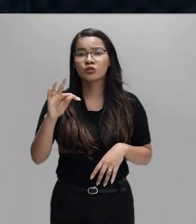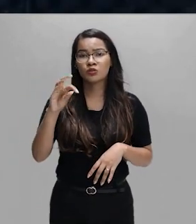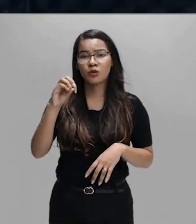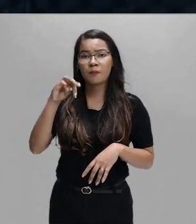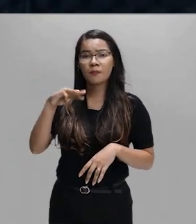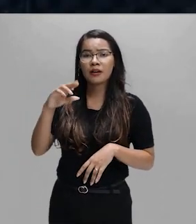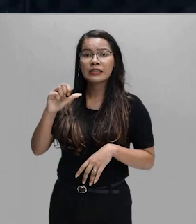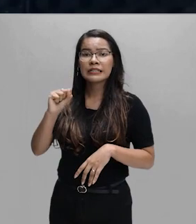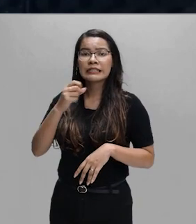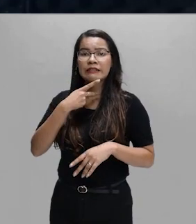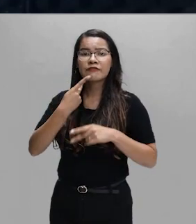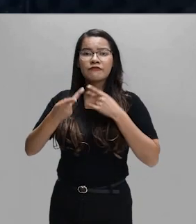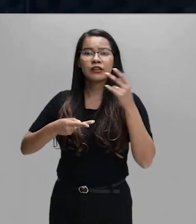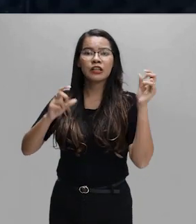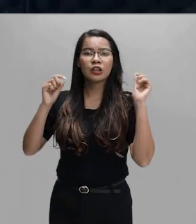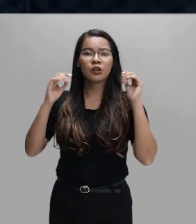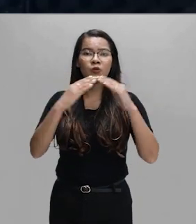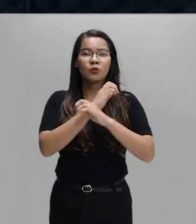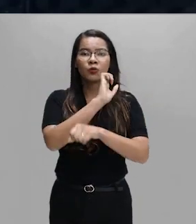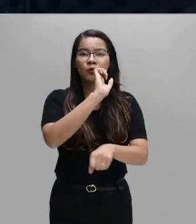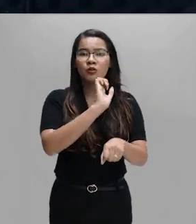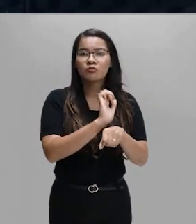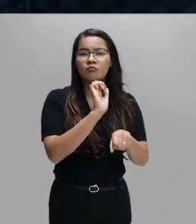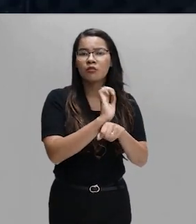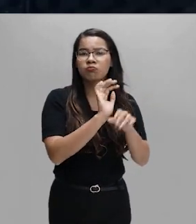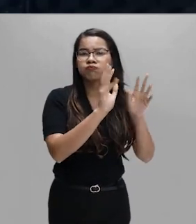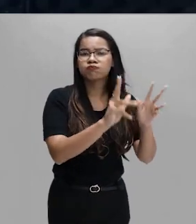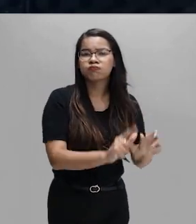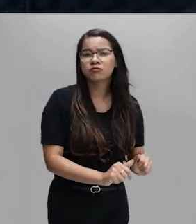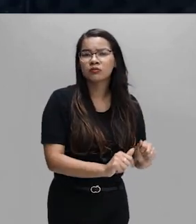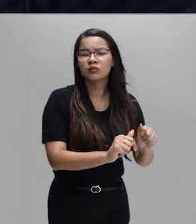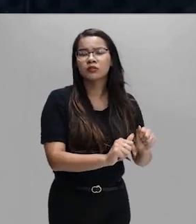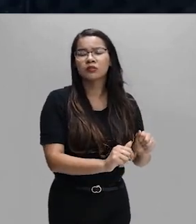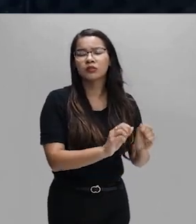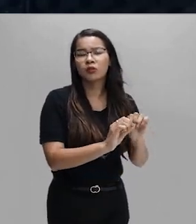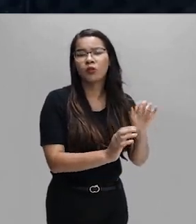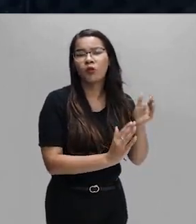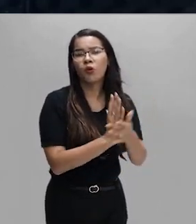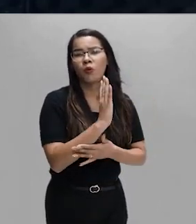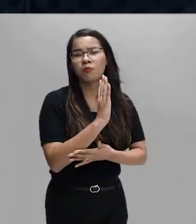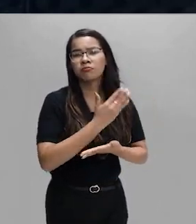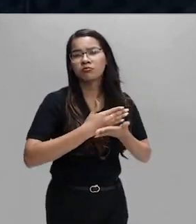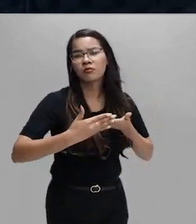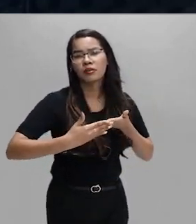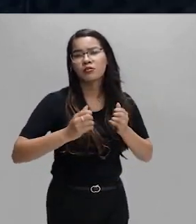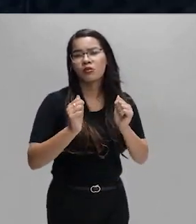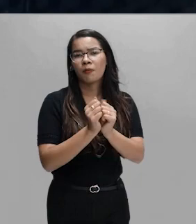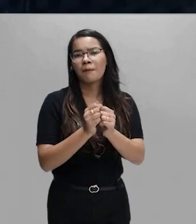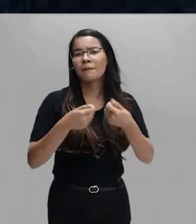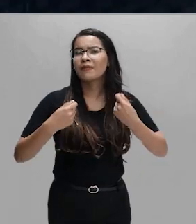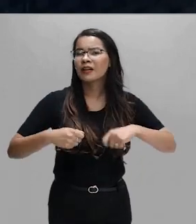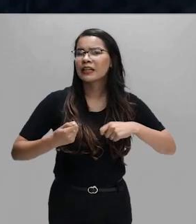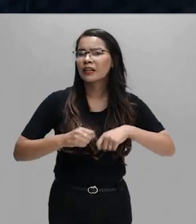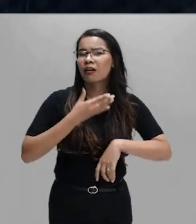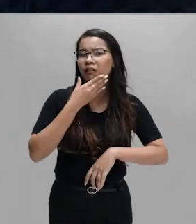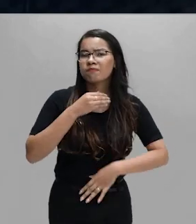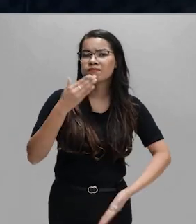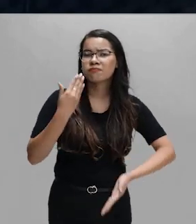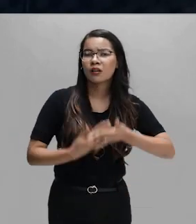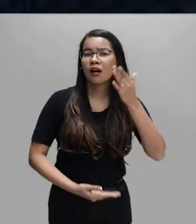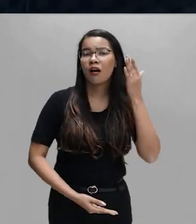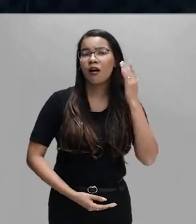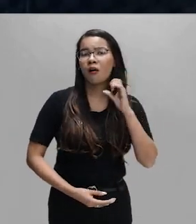diz que o Estado absolutista surge como uma necessidade para que os homens percam o medo e